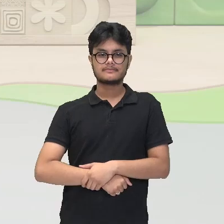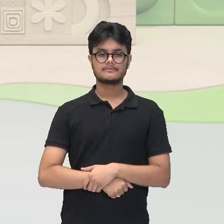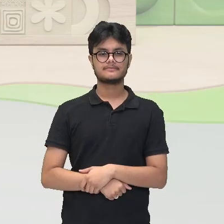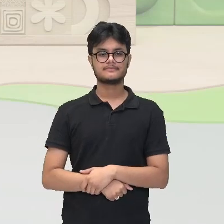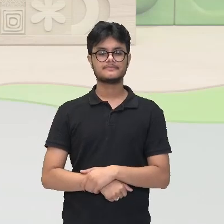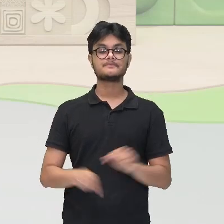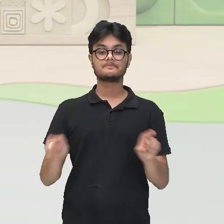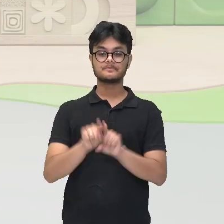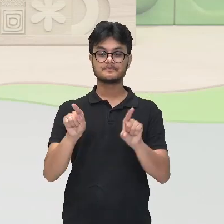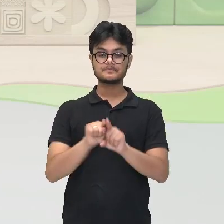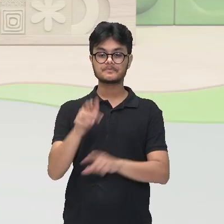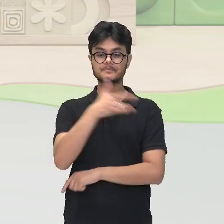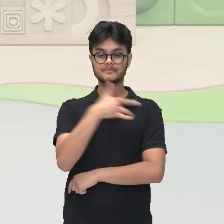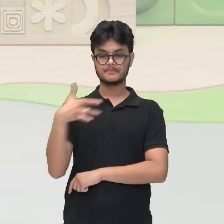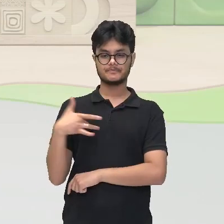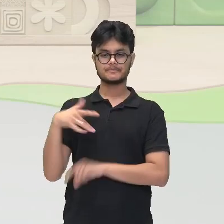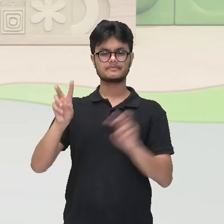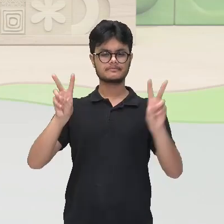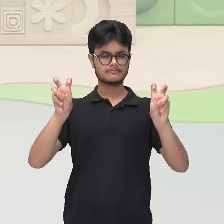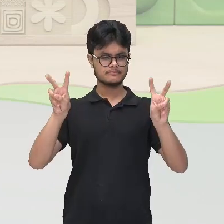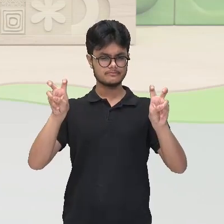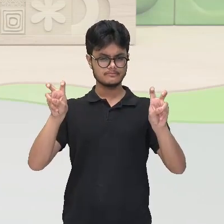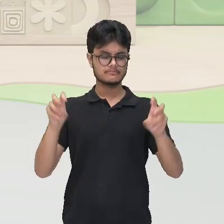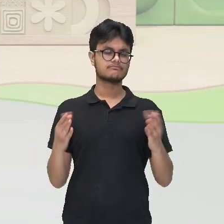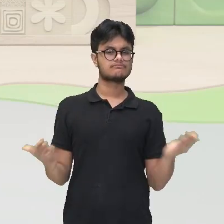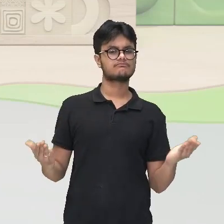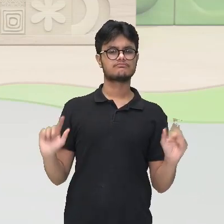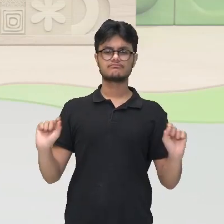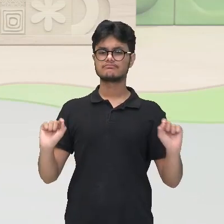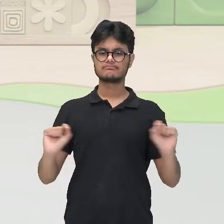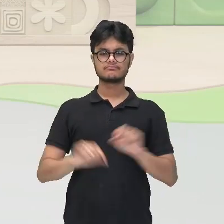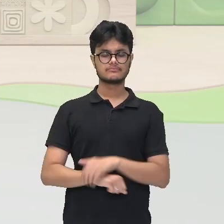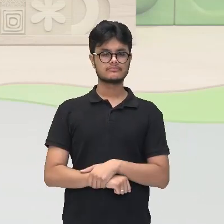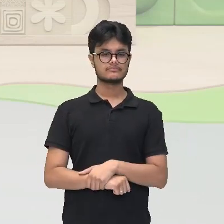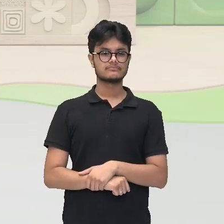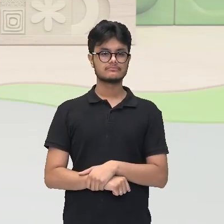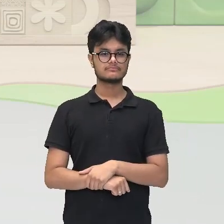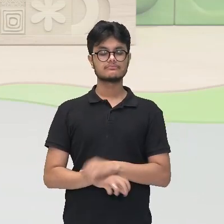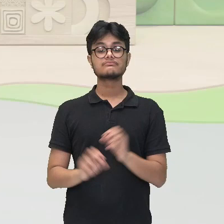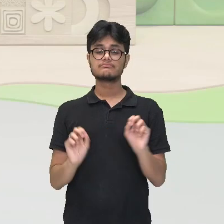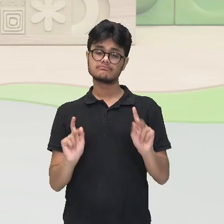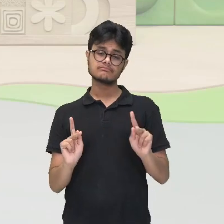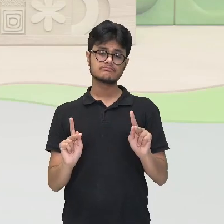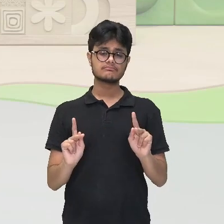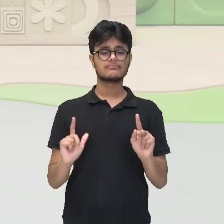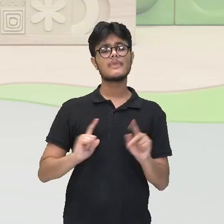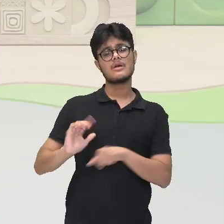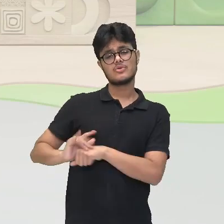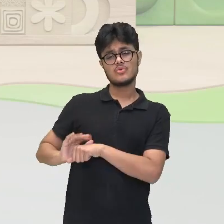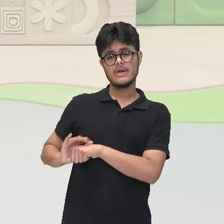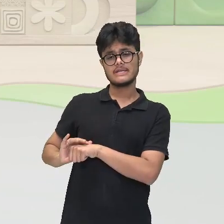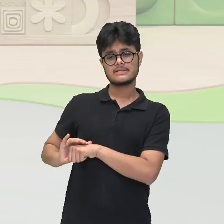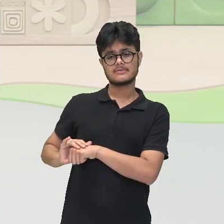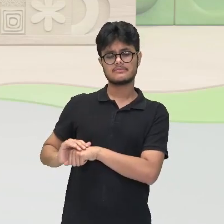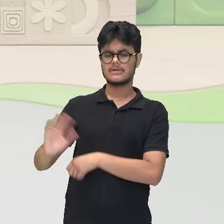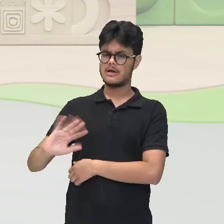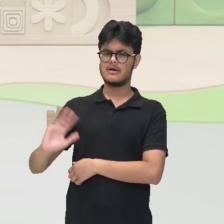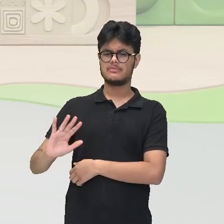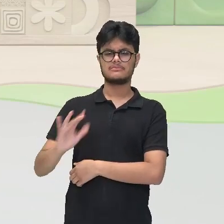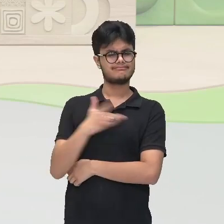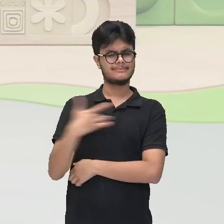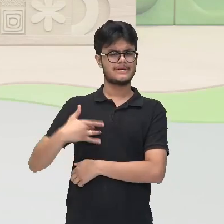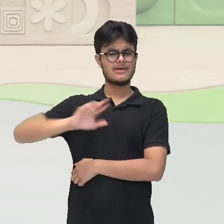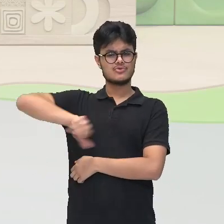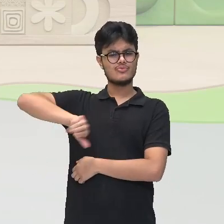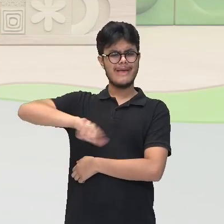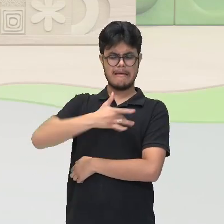Falar em saúde como eu falei no início da aula, está atrelado à doença, não é só isso, não